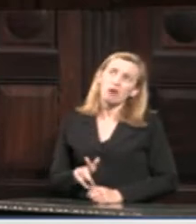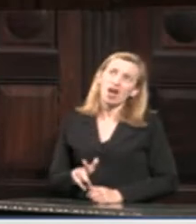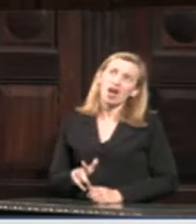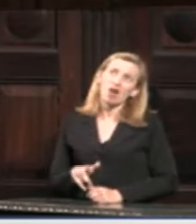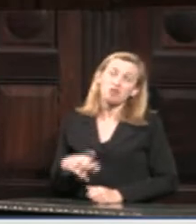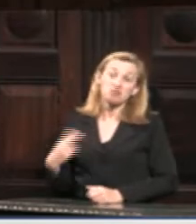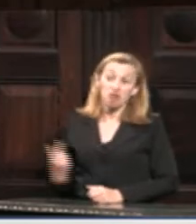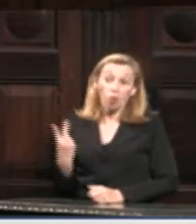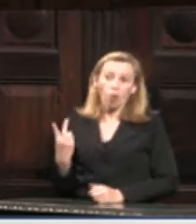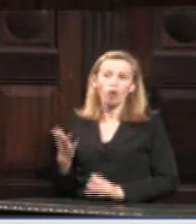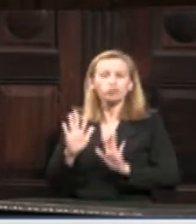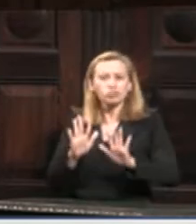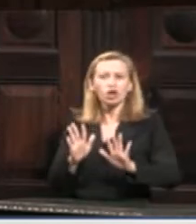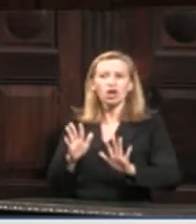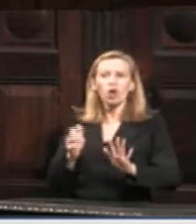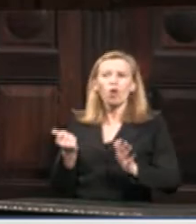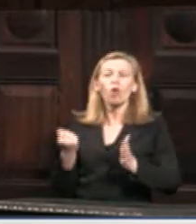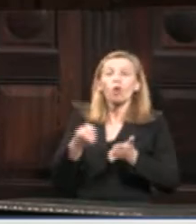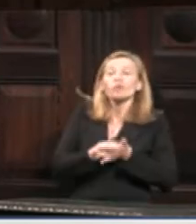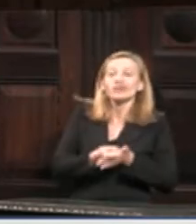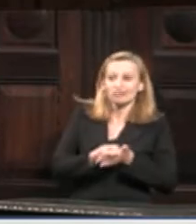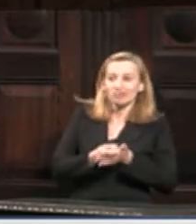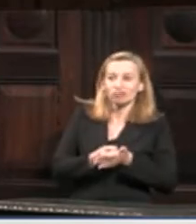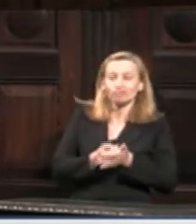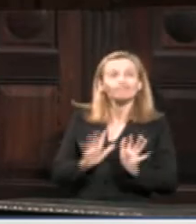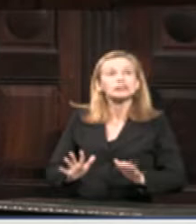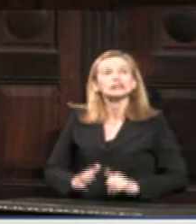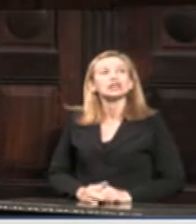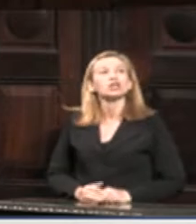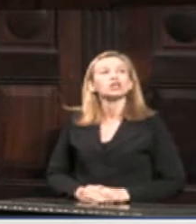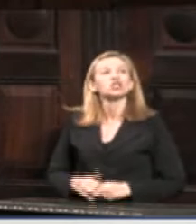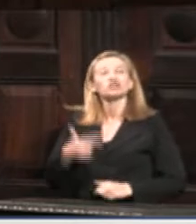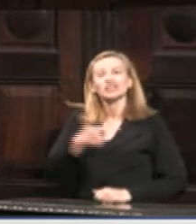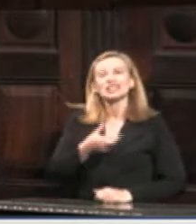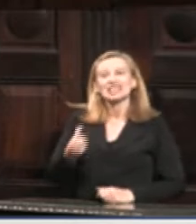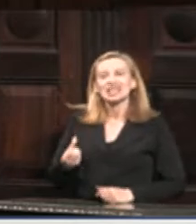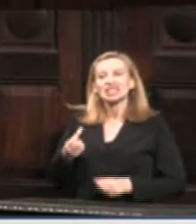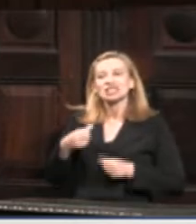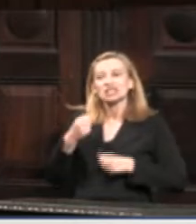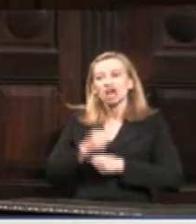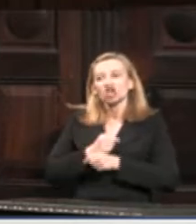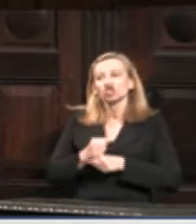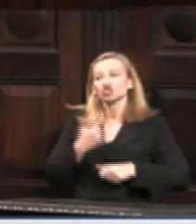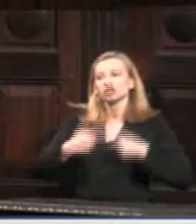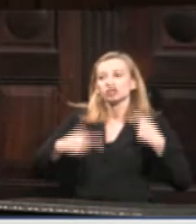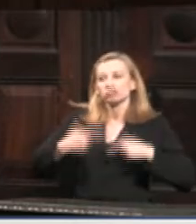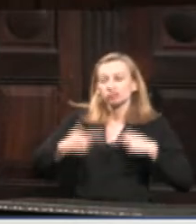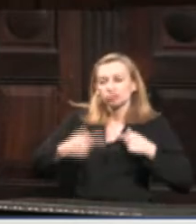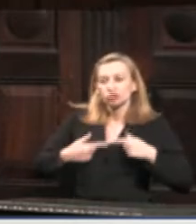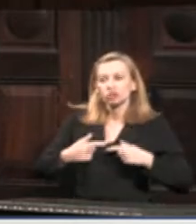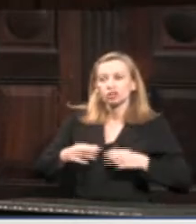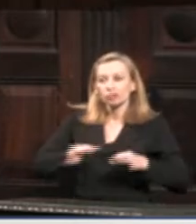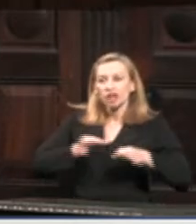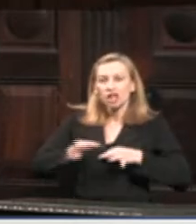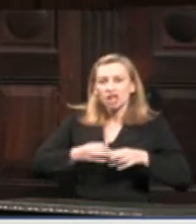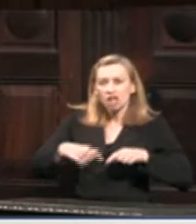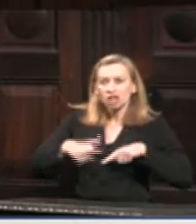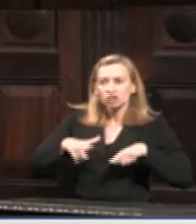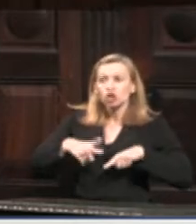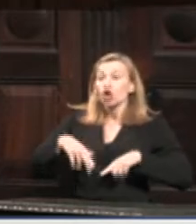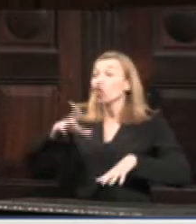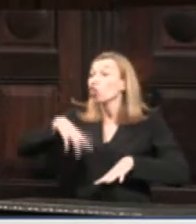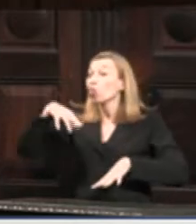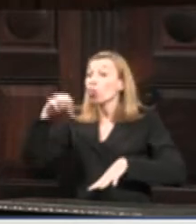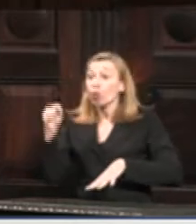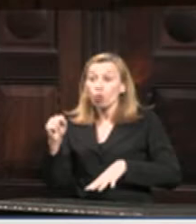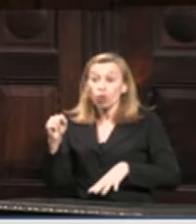uma obrigação, mas ao longo desses 26 anos de vida pública, nunca sequer respondi um